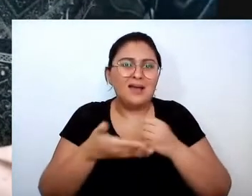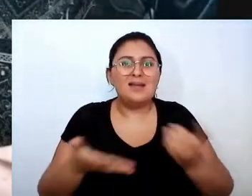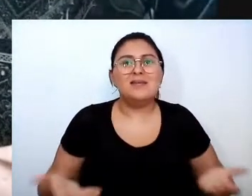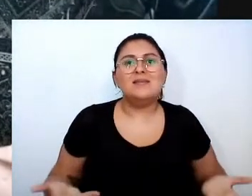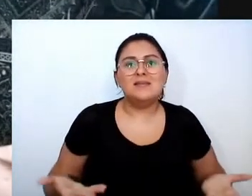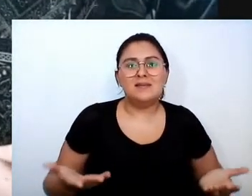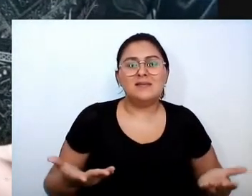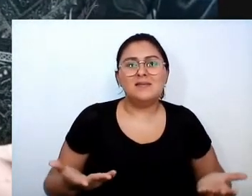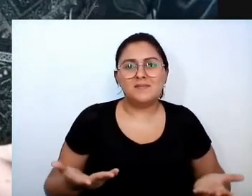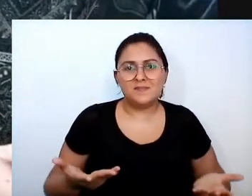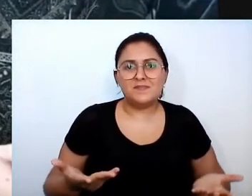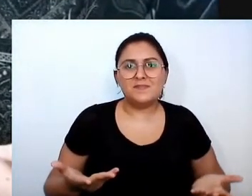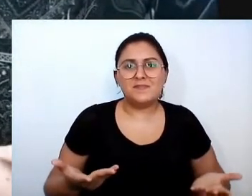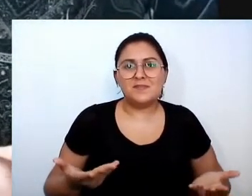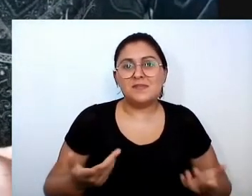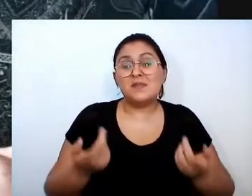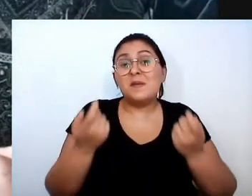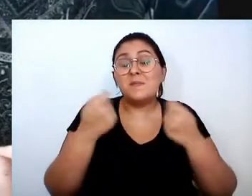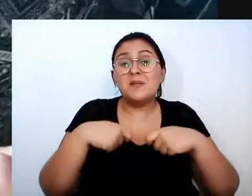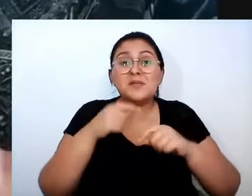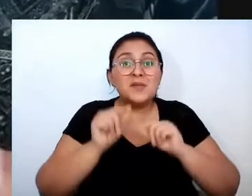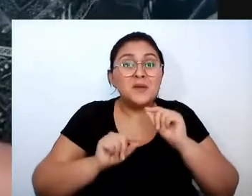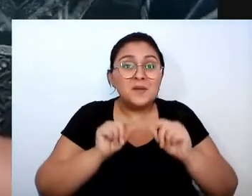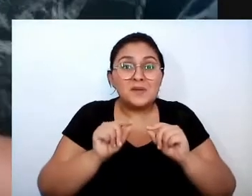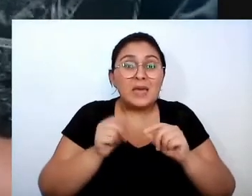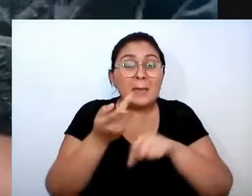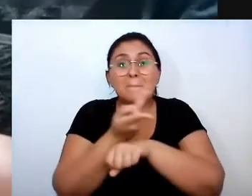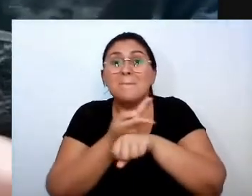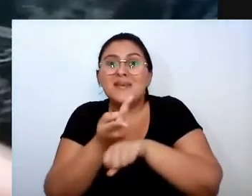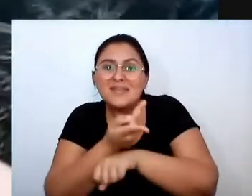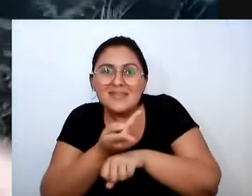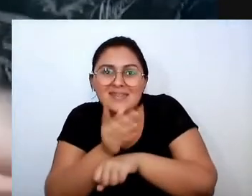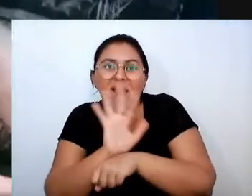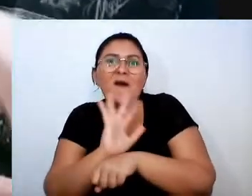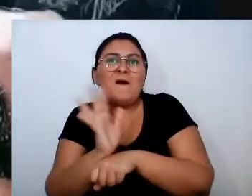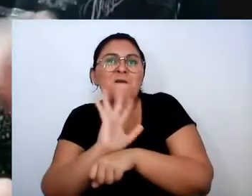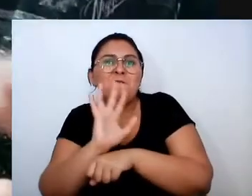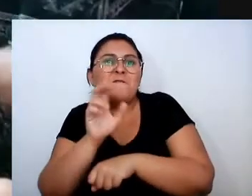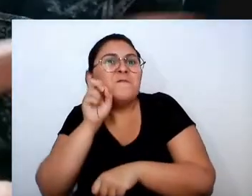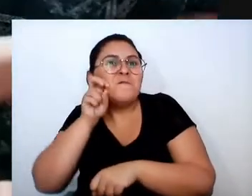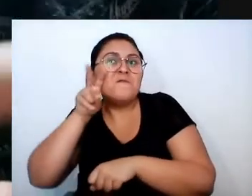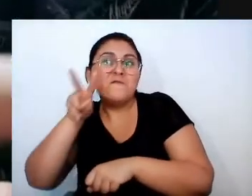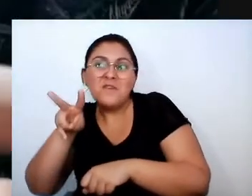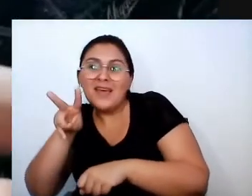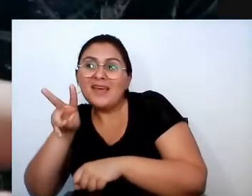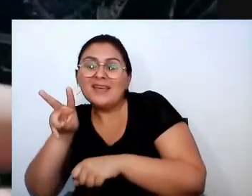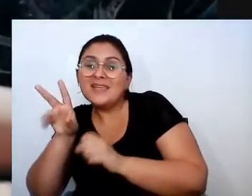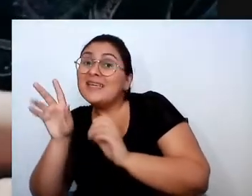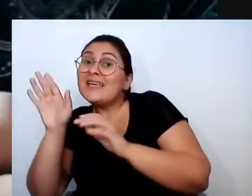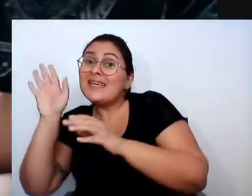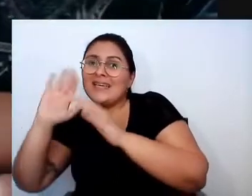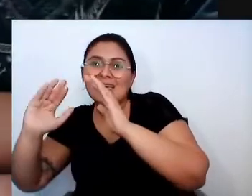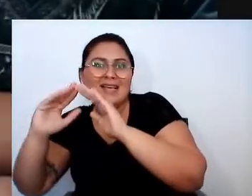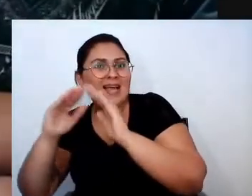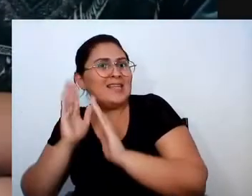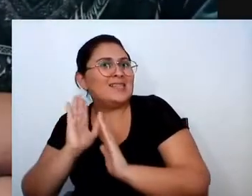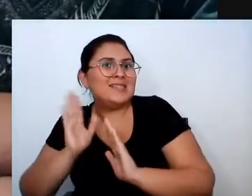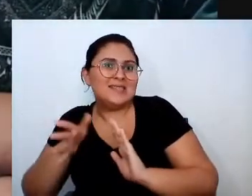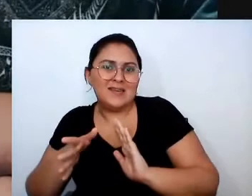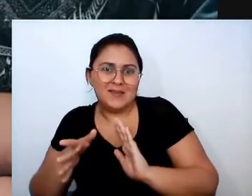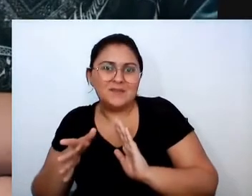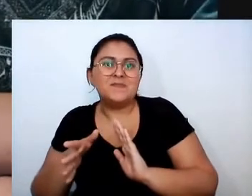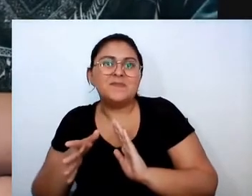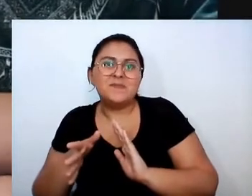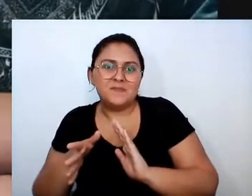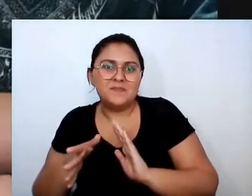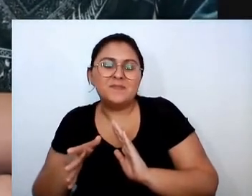que depois procurar o filme para assistir em casa, em português. sim, dublado, né? Aí você José, pega olha,